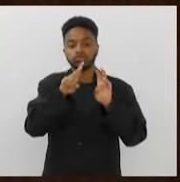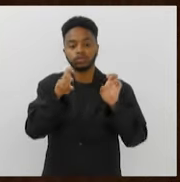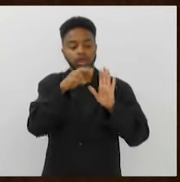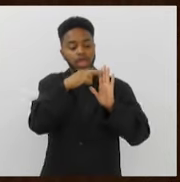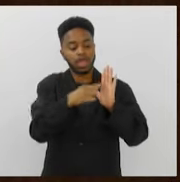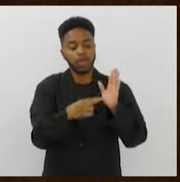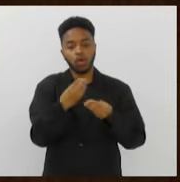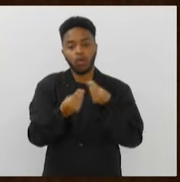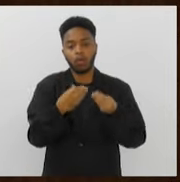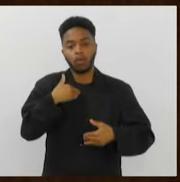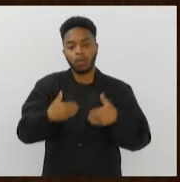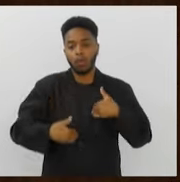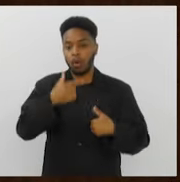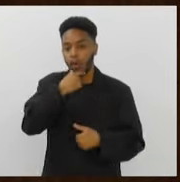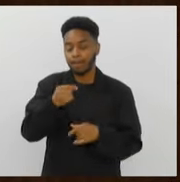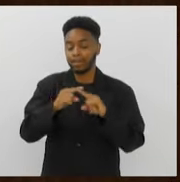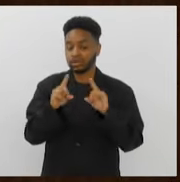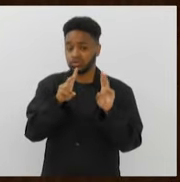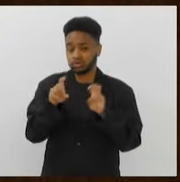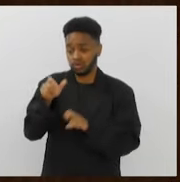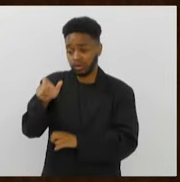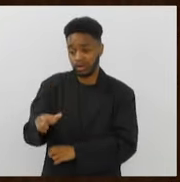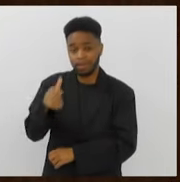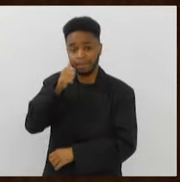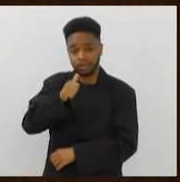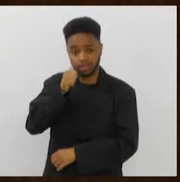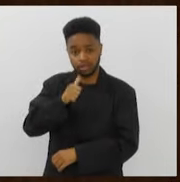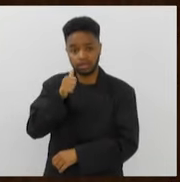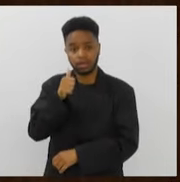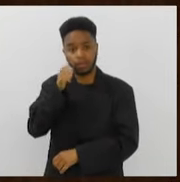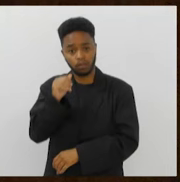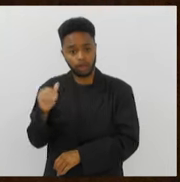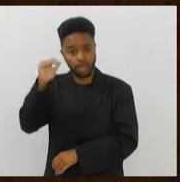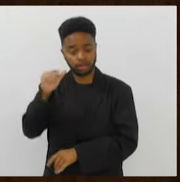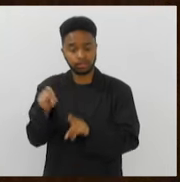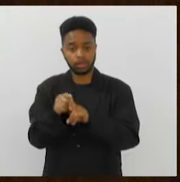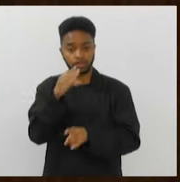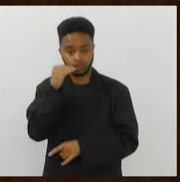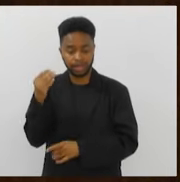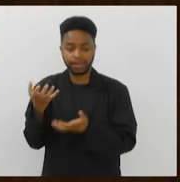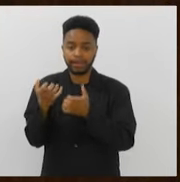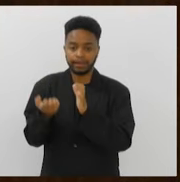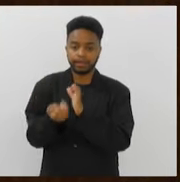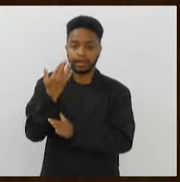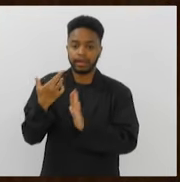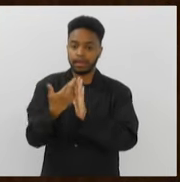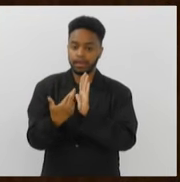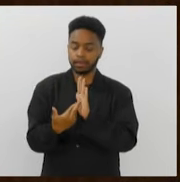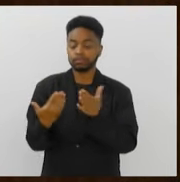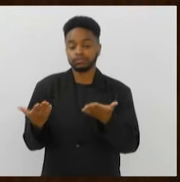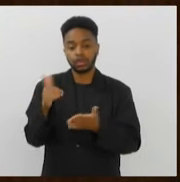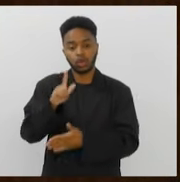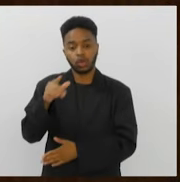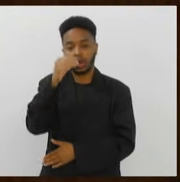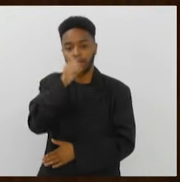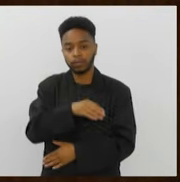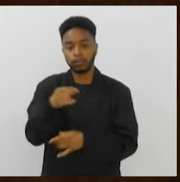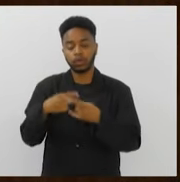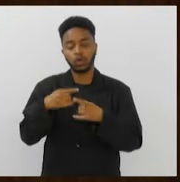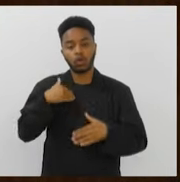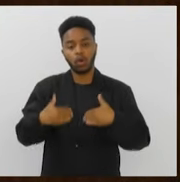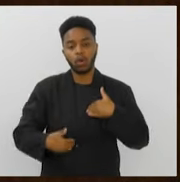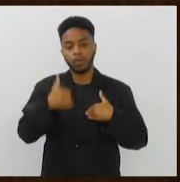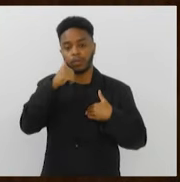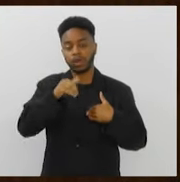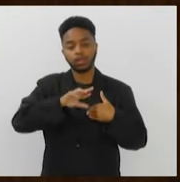mas corpo de meninas, mulheres e adolescentes querem regular. Isso é uma lógica absurda. O corpo da mulher não é do